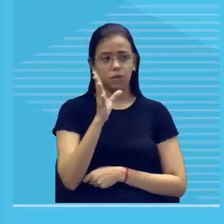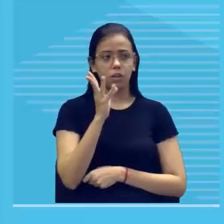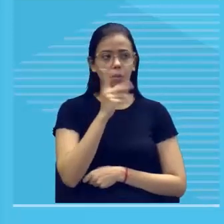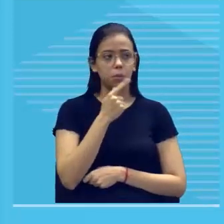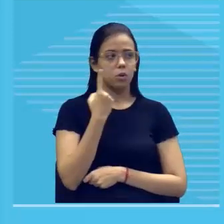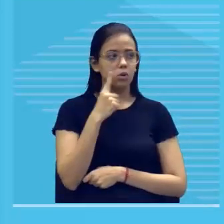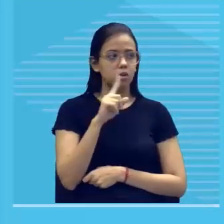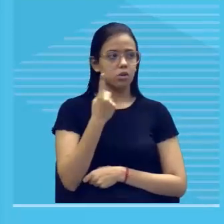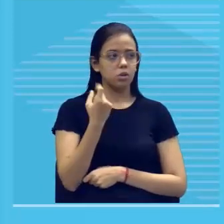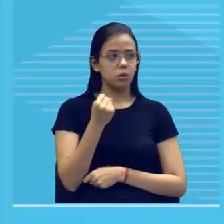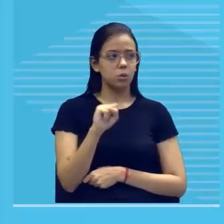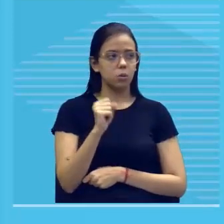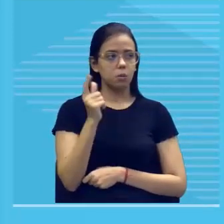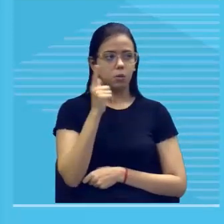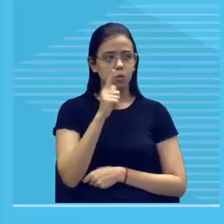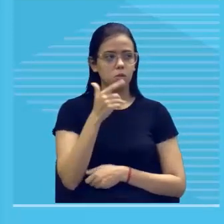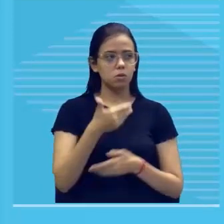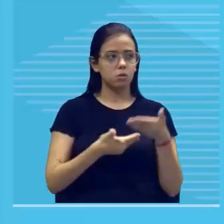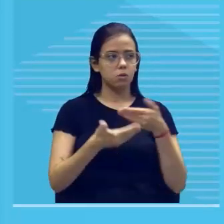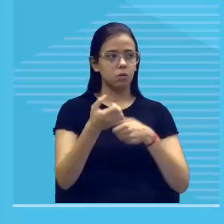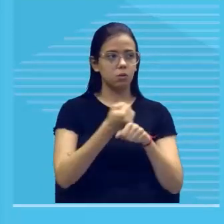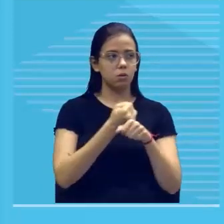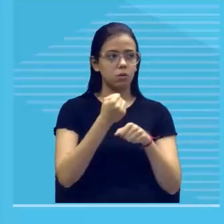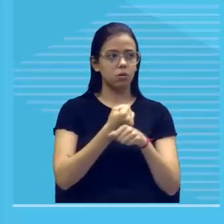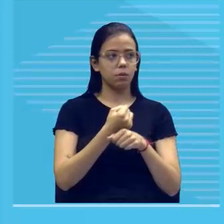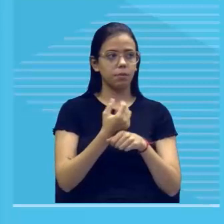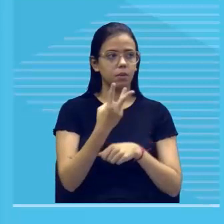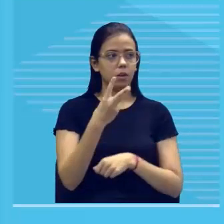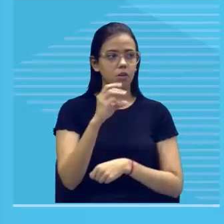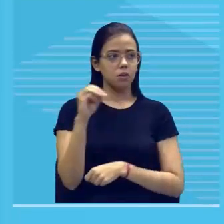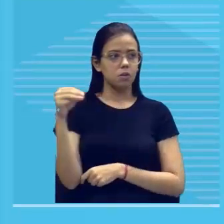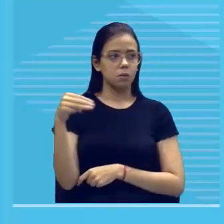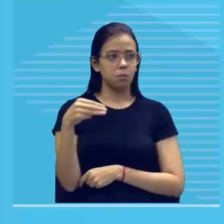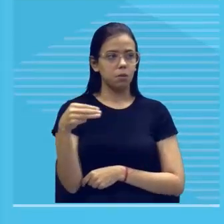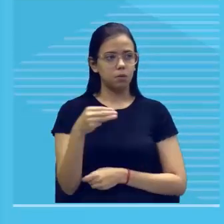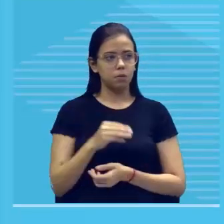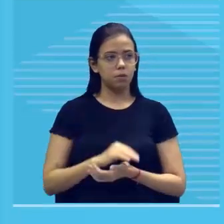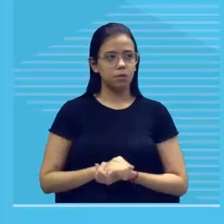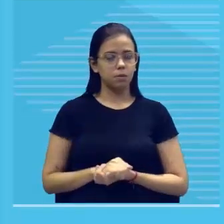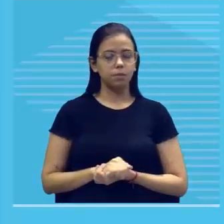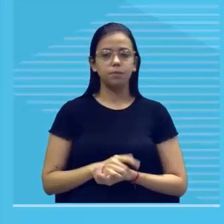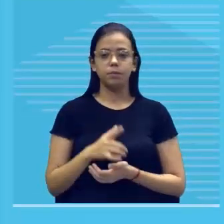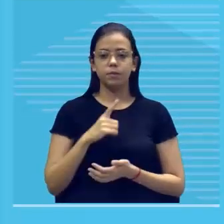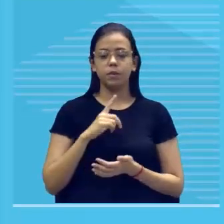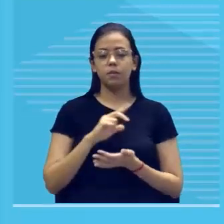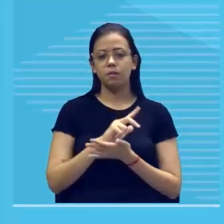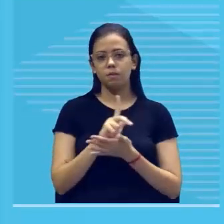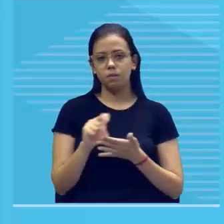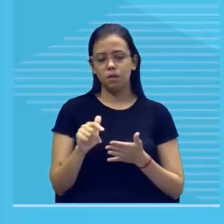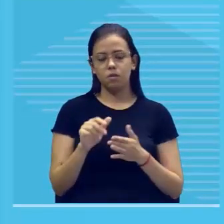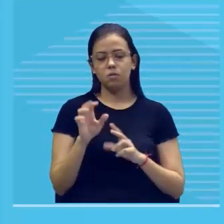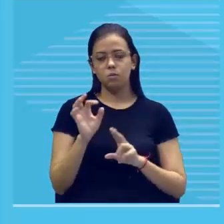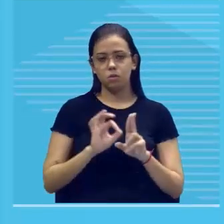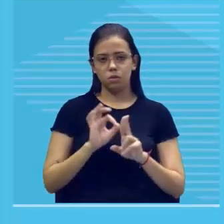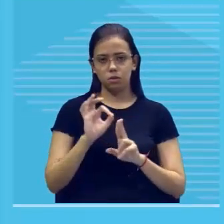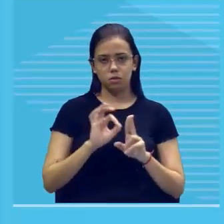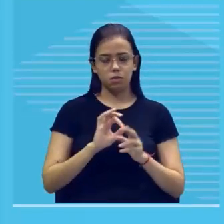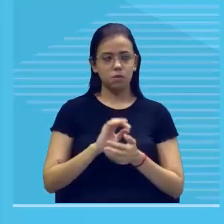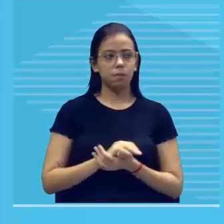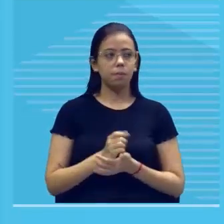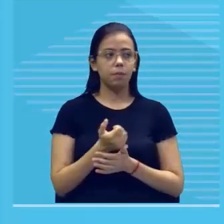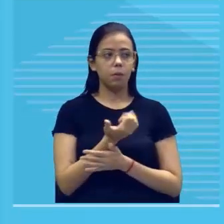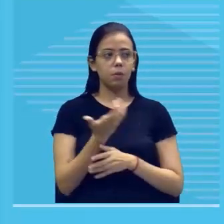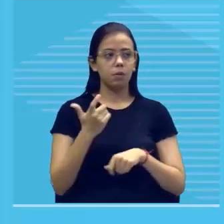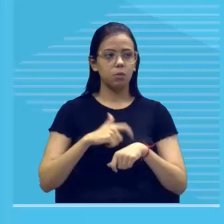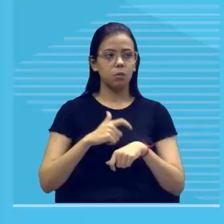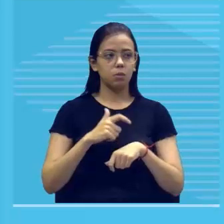dias para construir um muro de 300m um e muitas grandezas aí né quanto